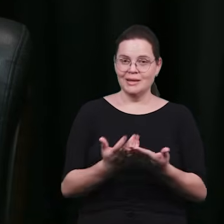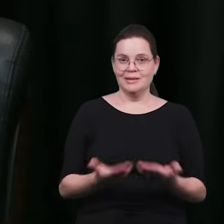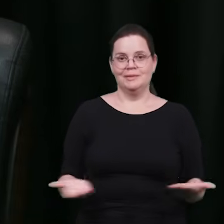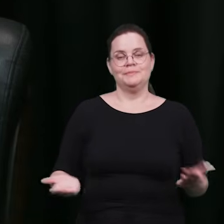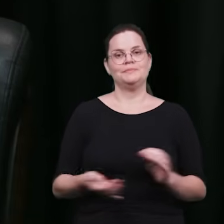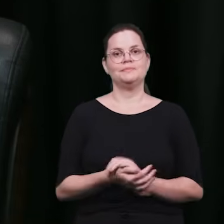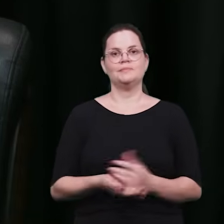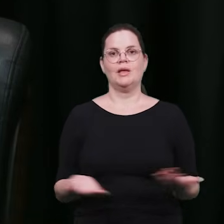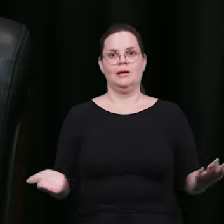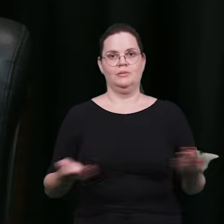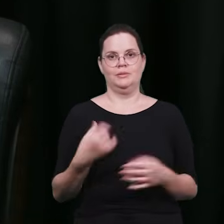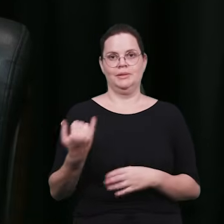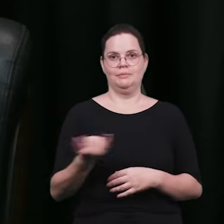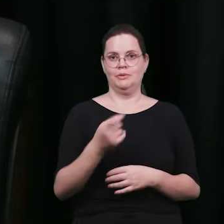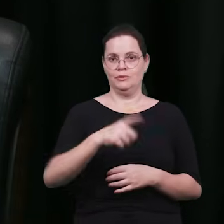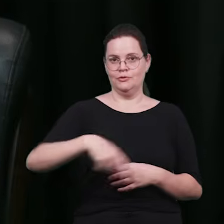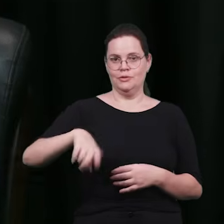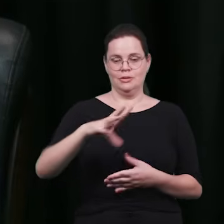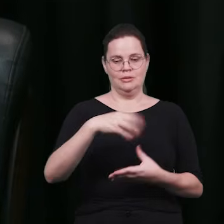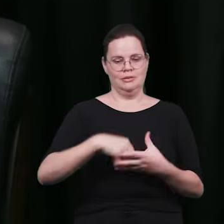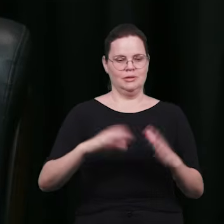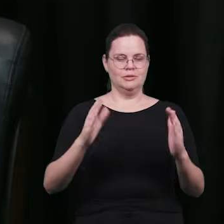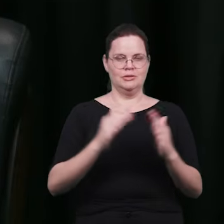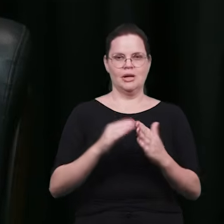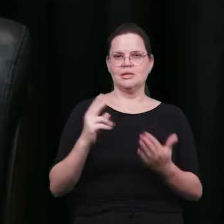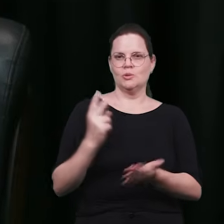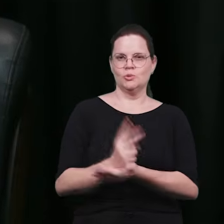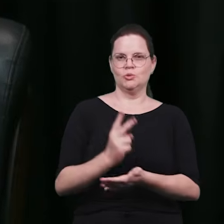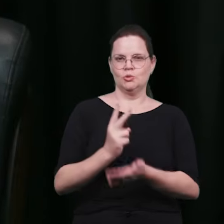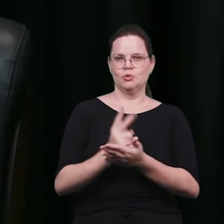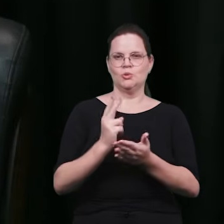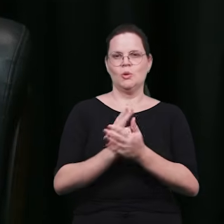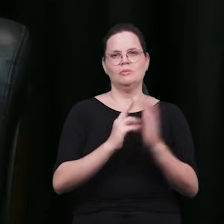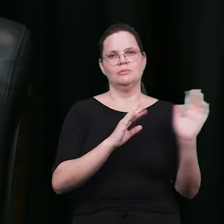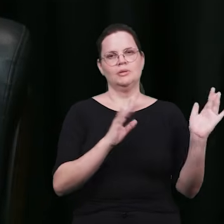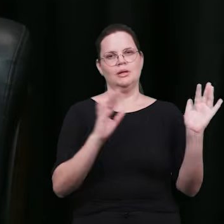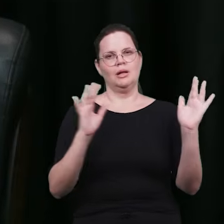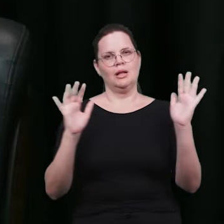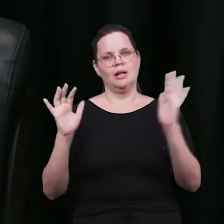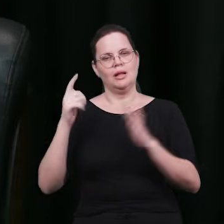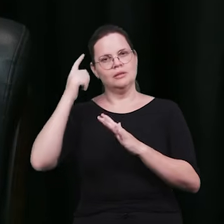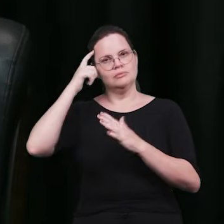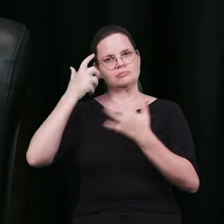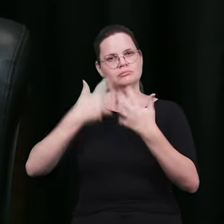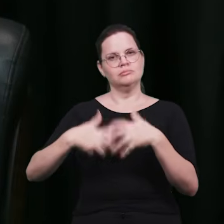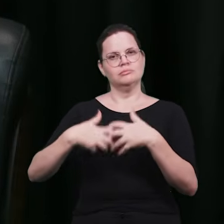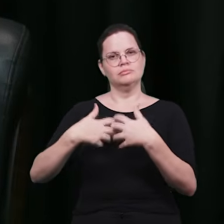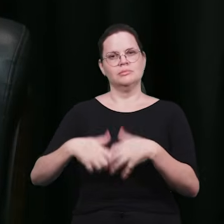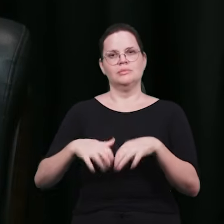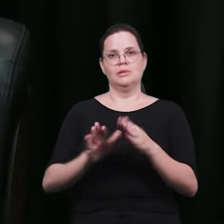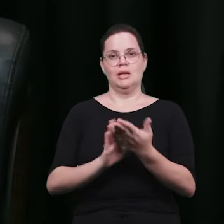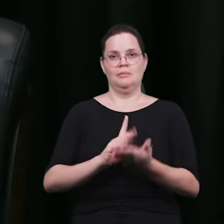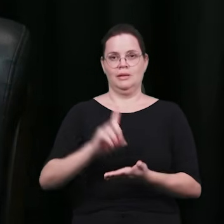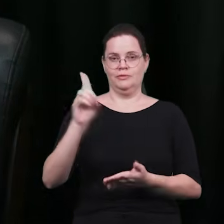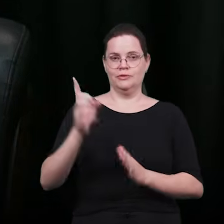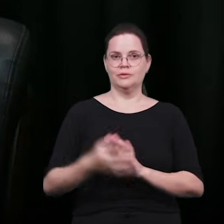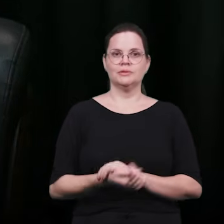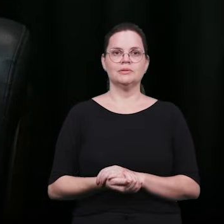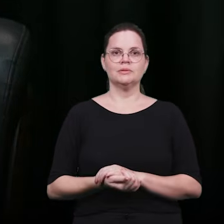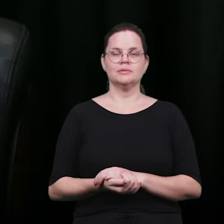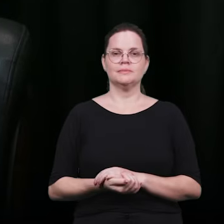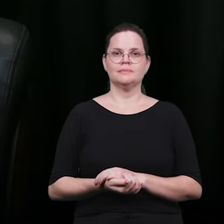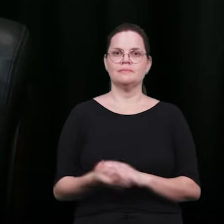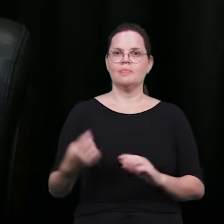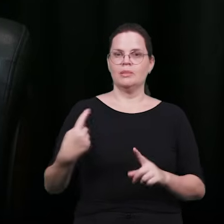Agora é importante você na sua casa dar continuidade à leitura, meditar na palavra do Senhor,